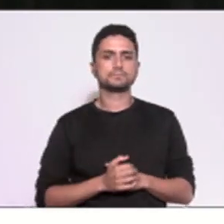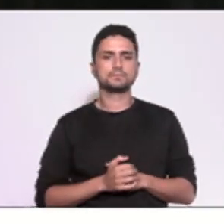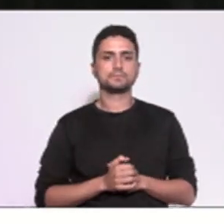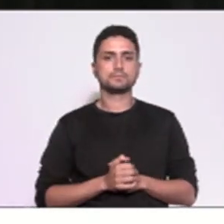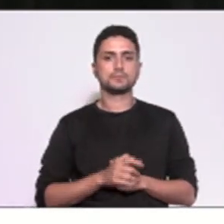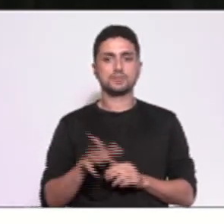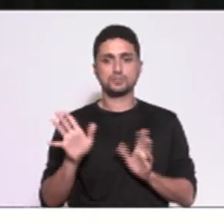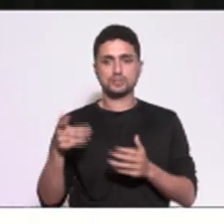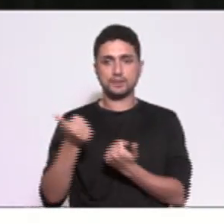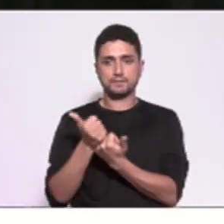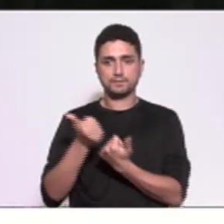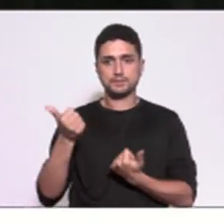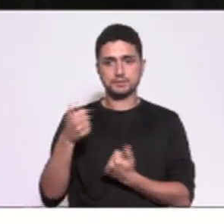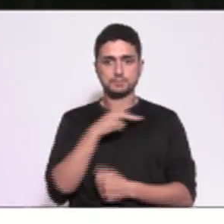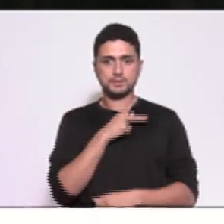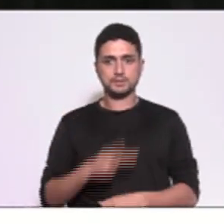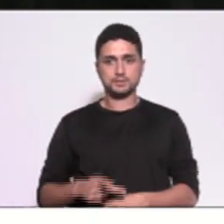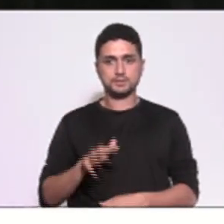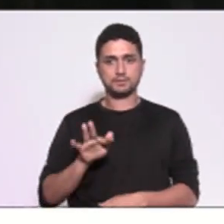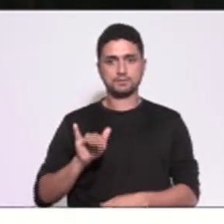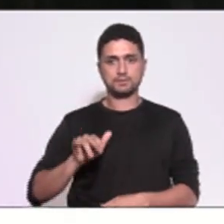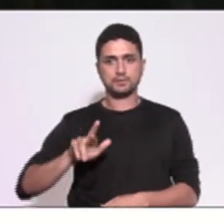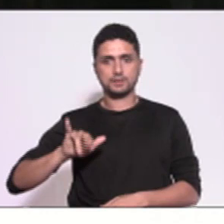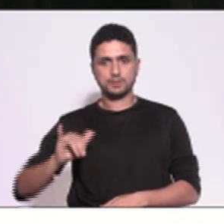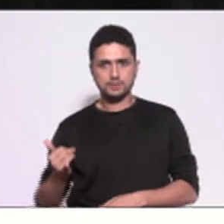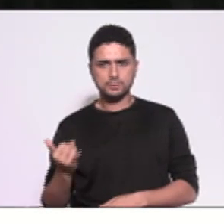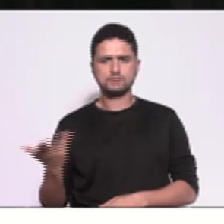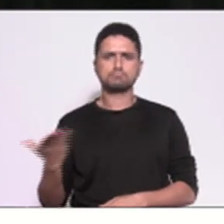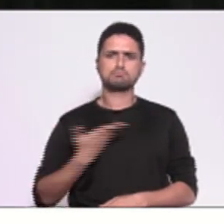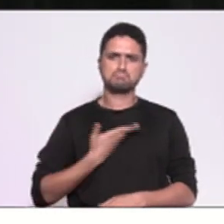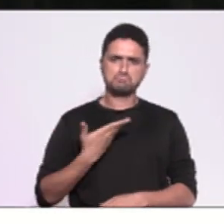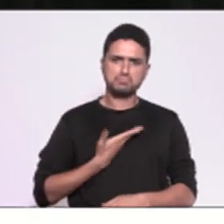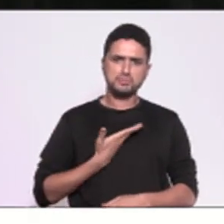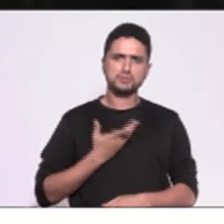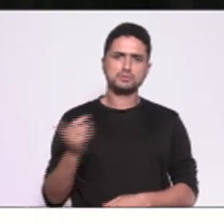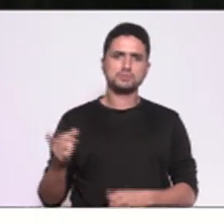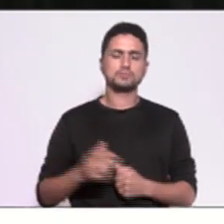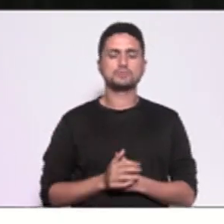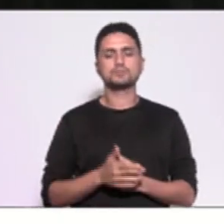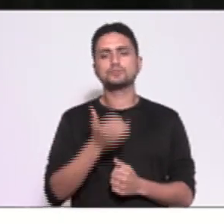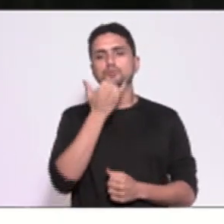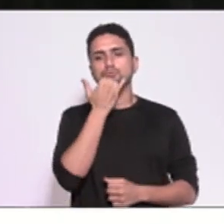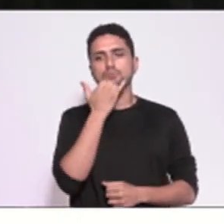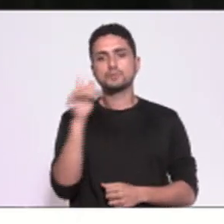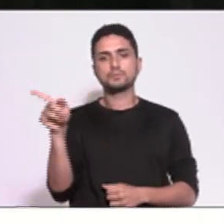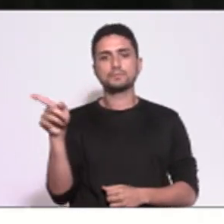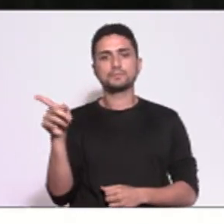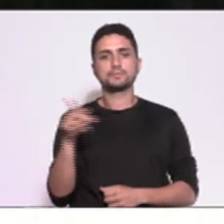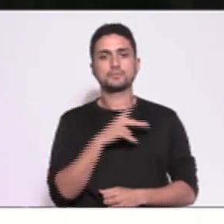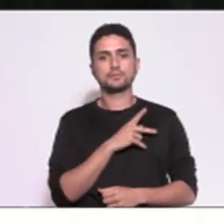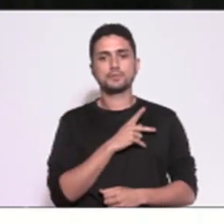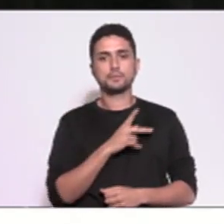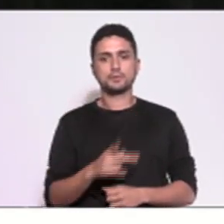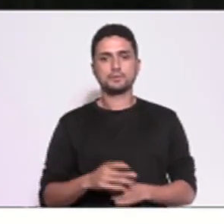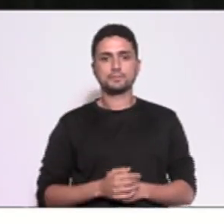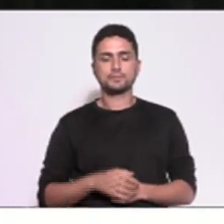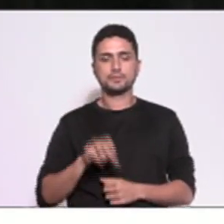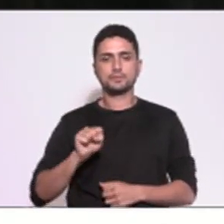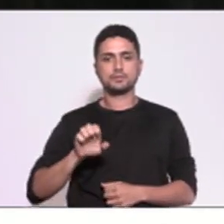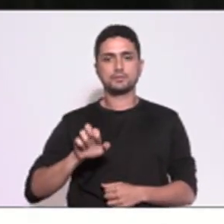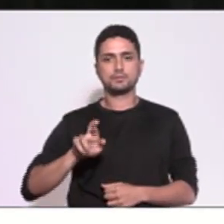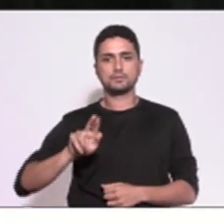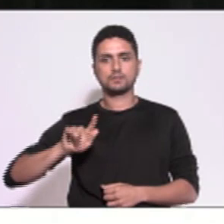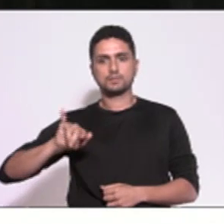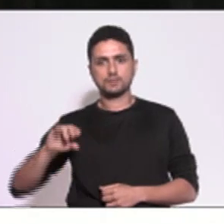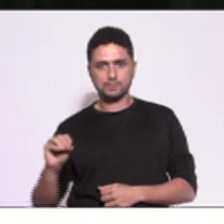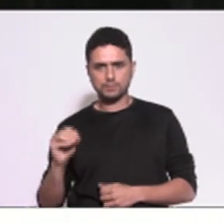vice-presidente da Fierj, um grande amigo, um grande irmão. Presidente, perdão. Serginho, muito obrigado por tudo que